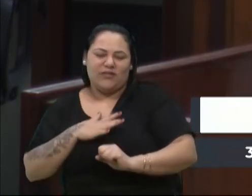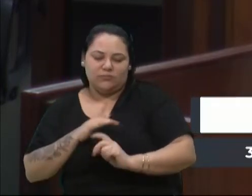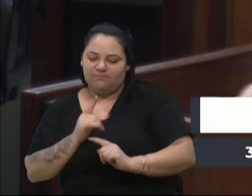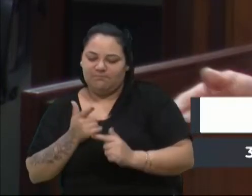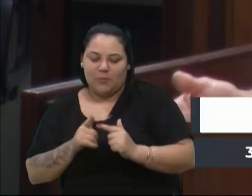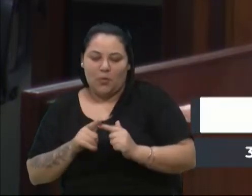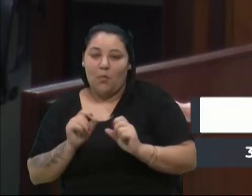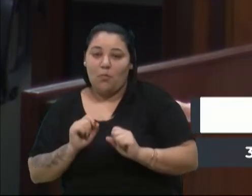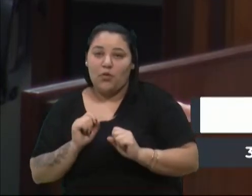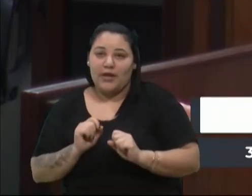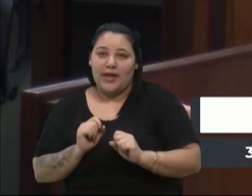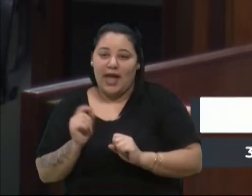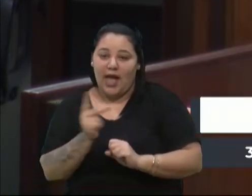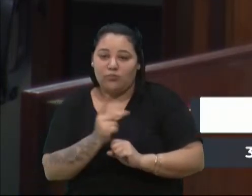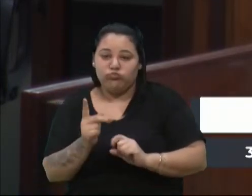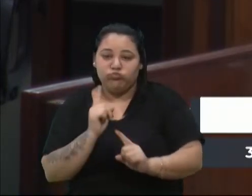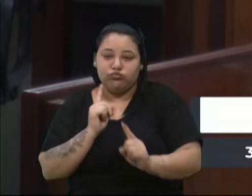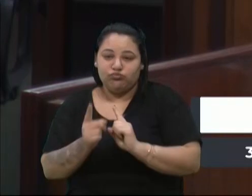ser ligado